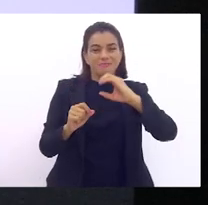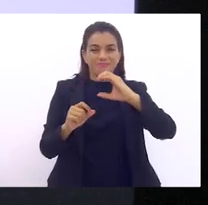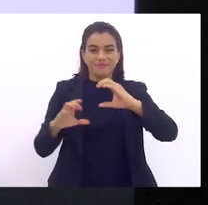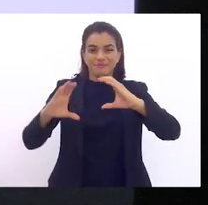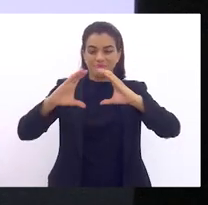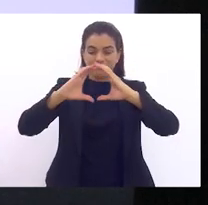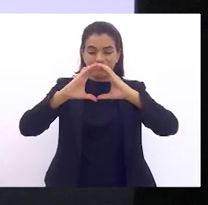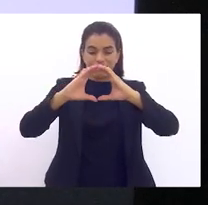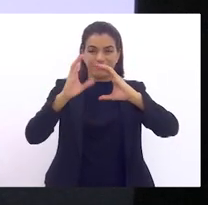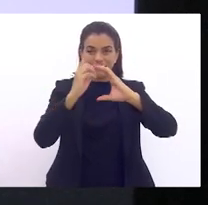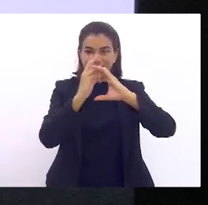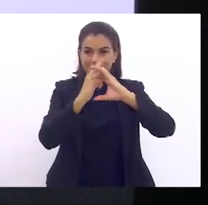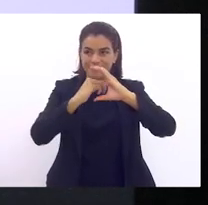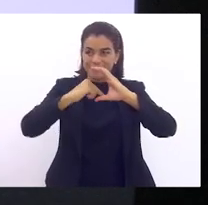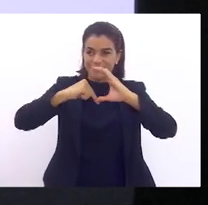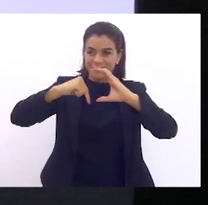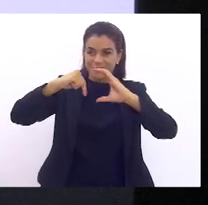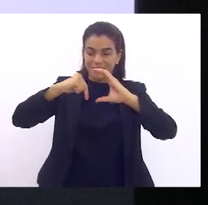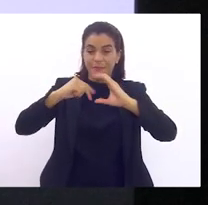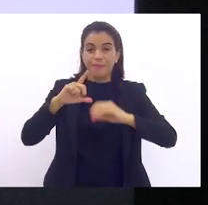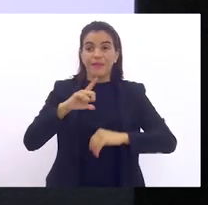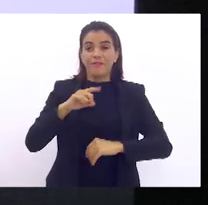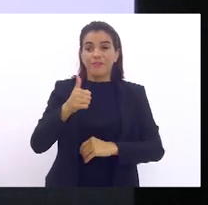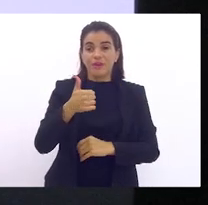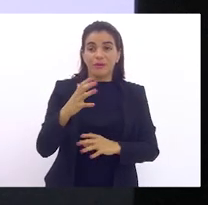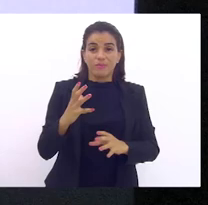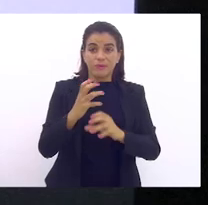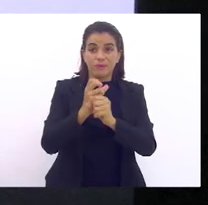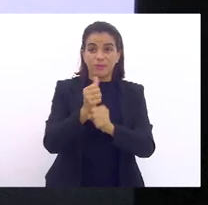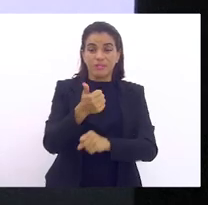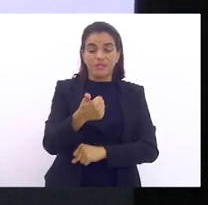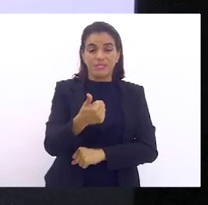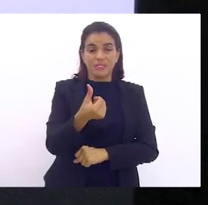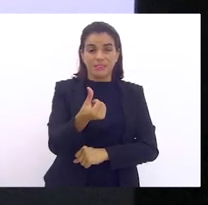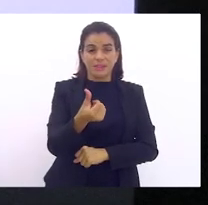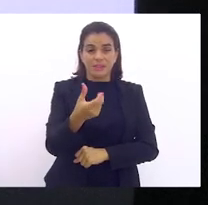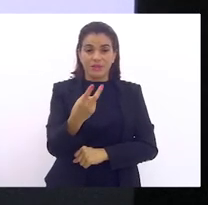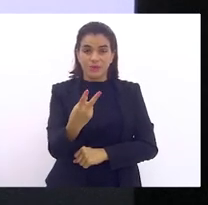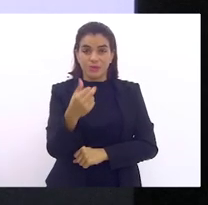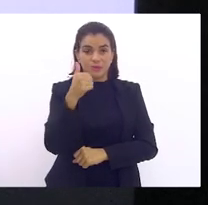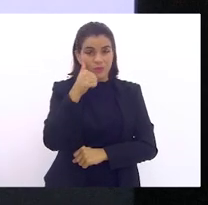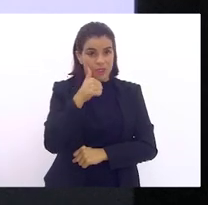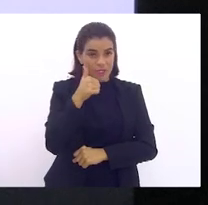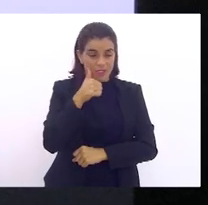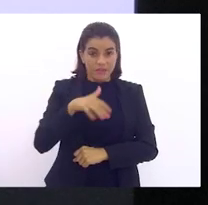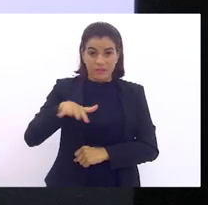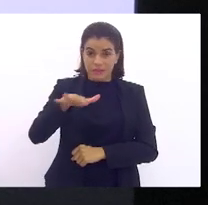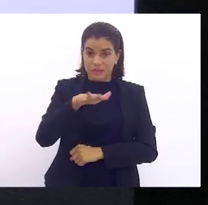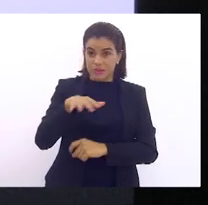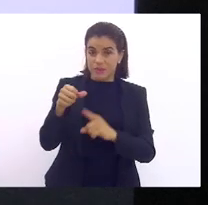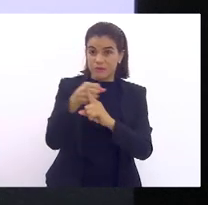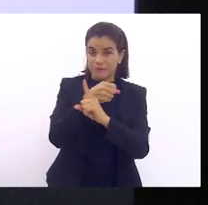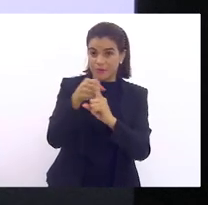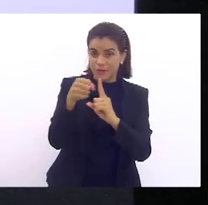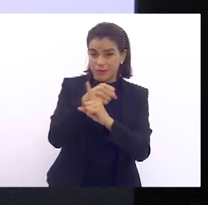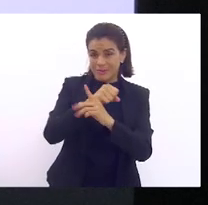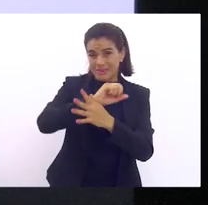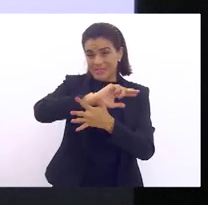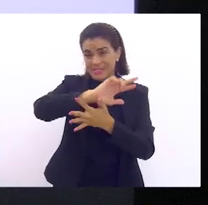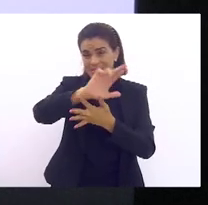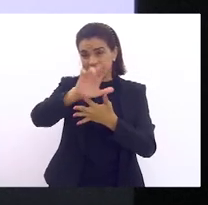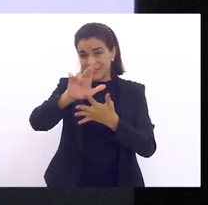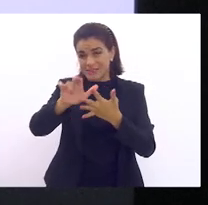para demonstrar o número de atendimento foram 162 mulheres em situação de de violência com diferentes